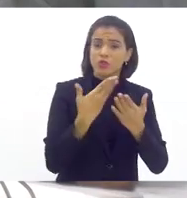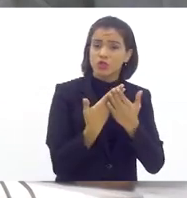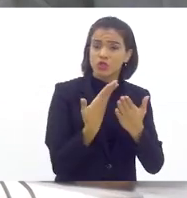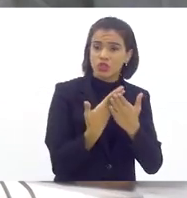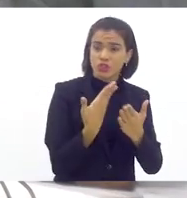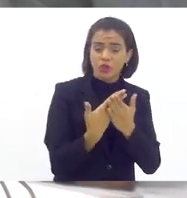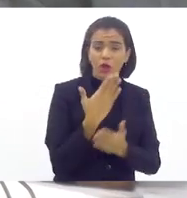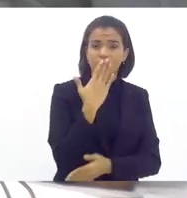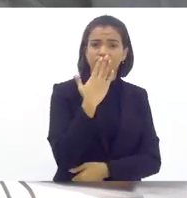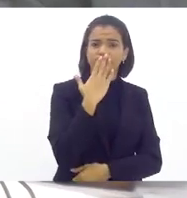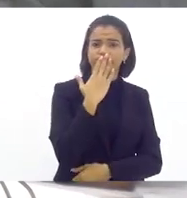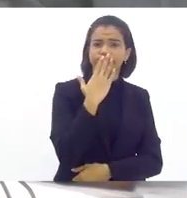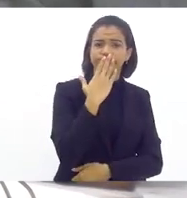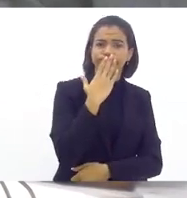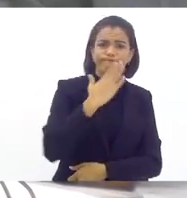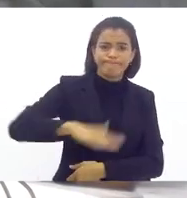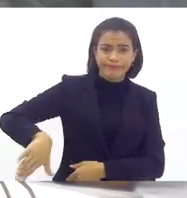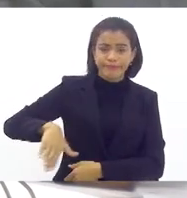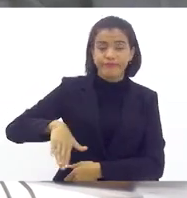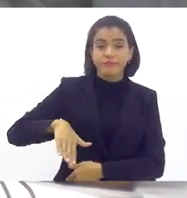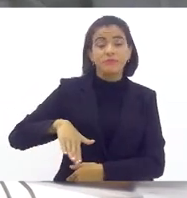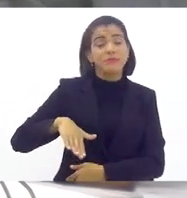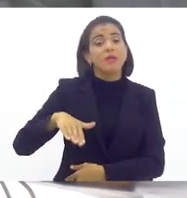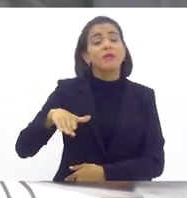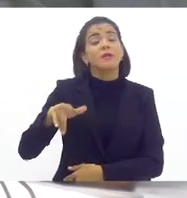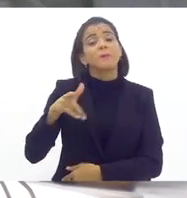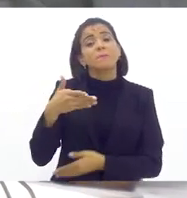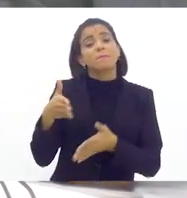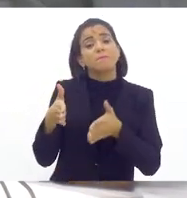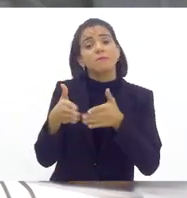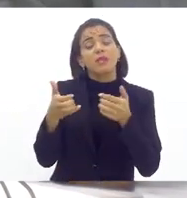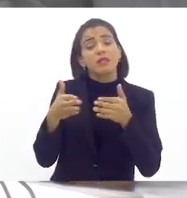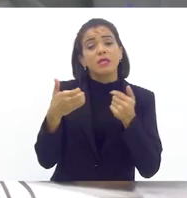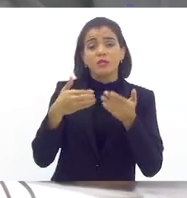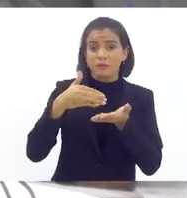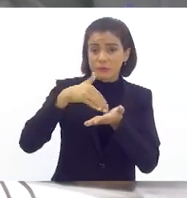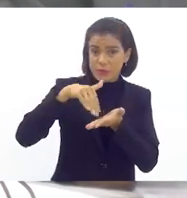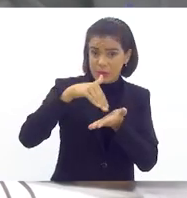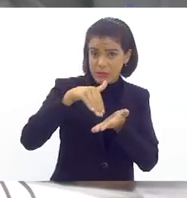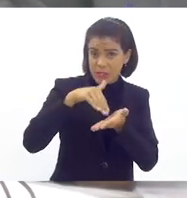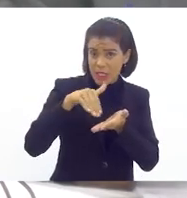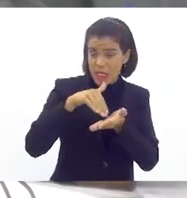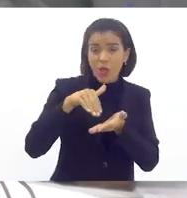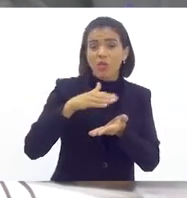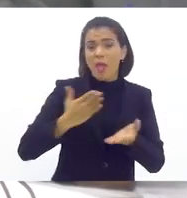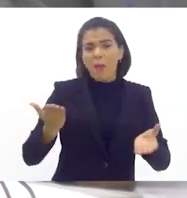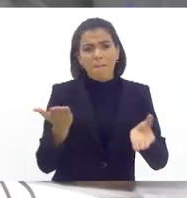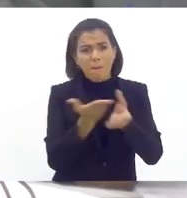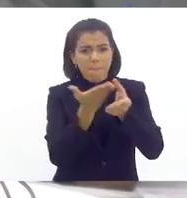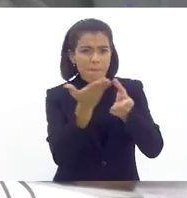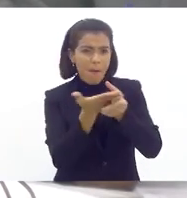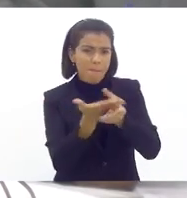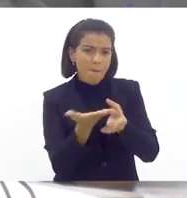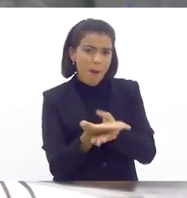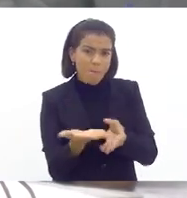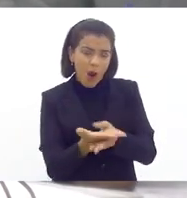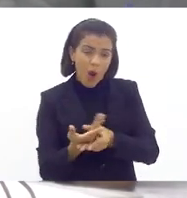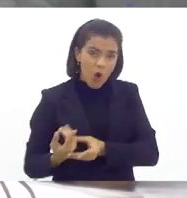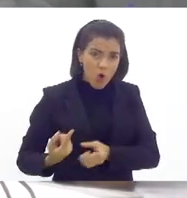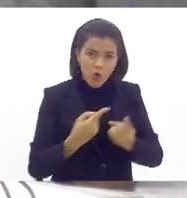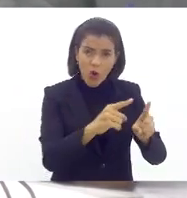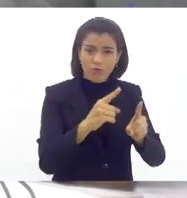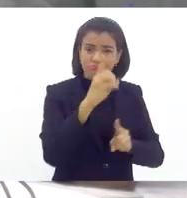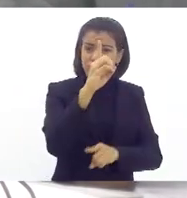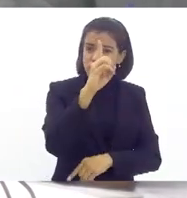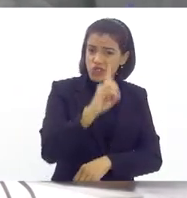Mordaça, está pedindo para a Secretaria abrir processos contra diretores